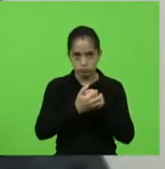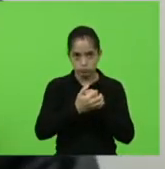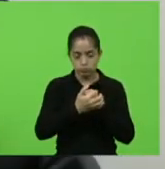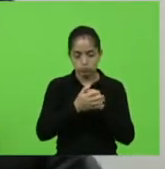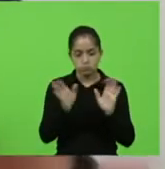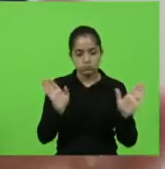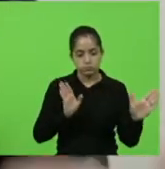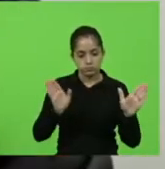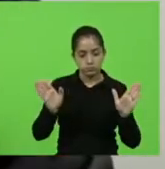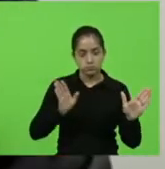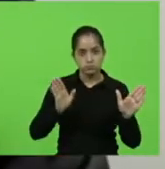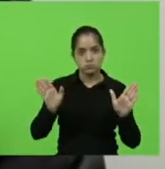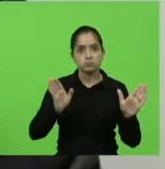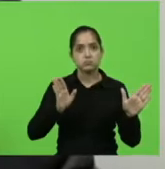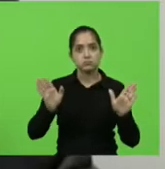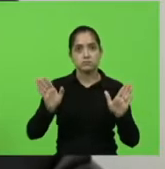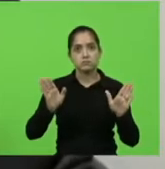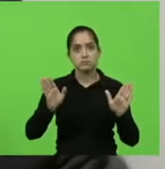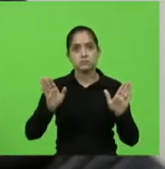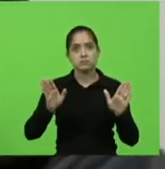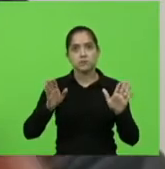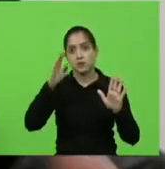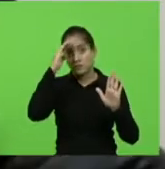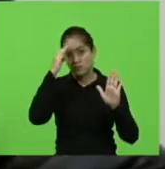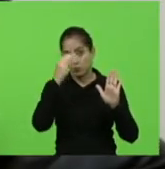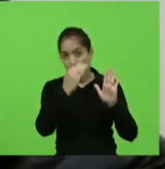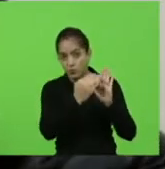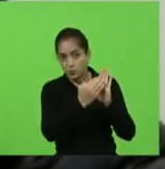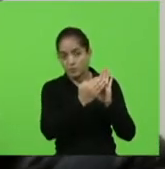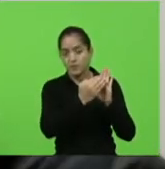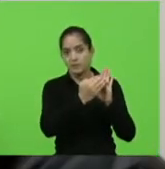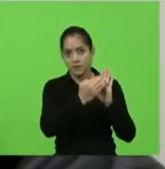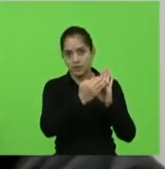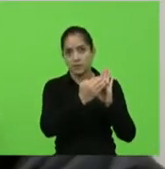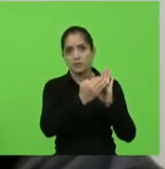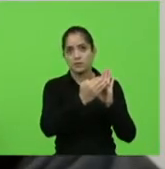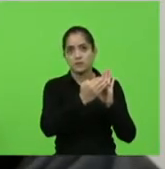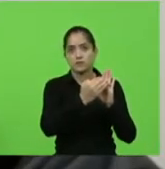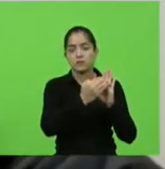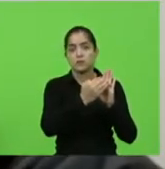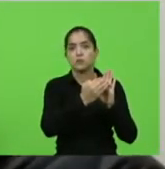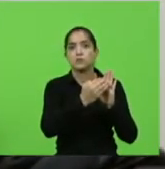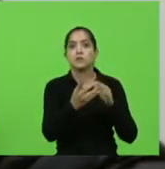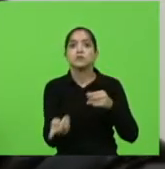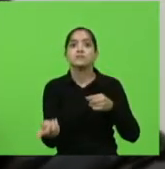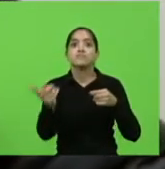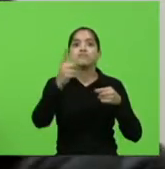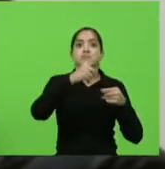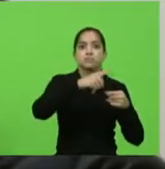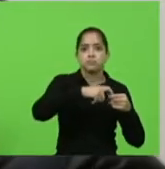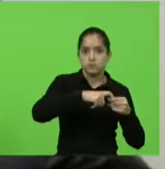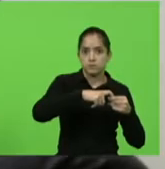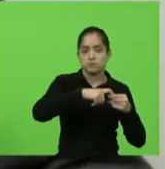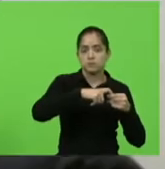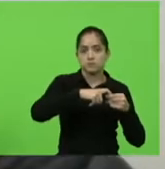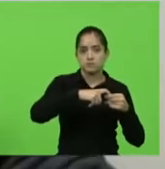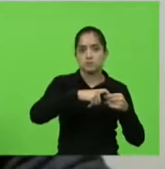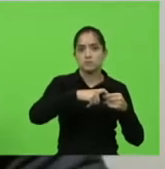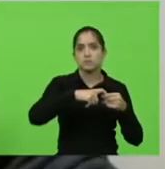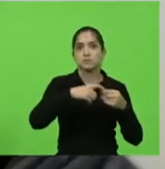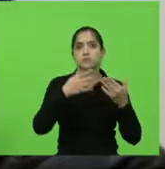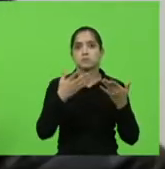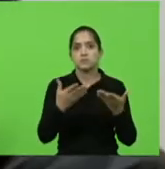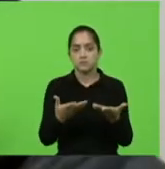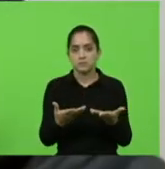Covid-19 do cumprimento de mandados de reintegração de posse, emissão na